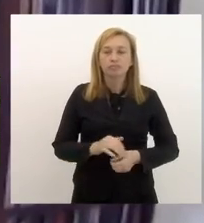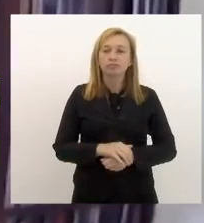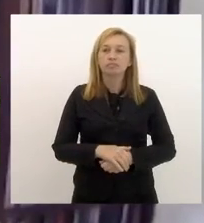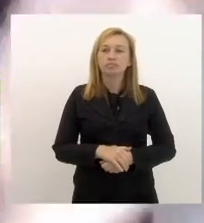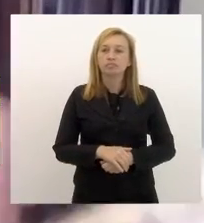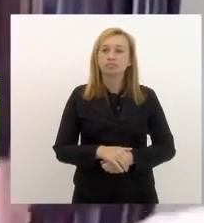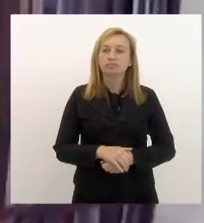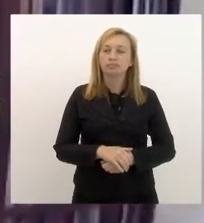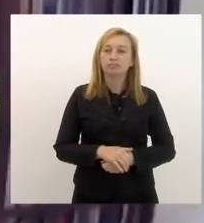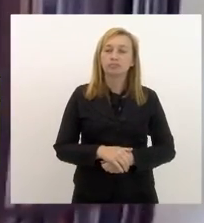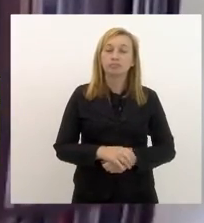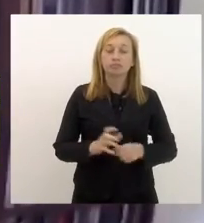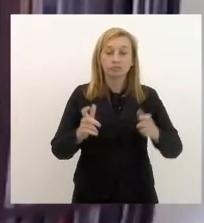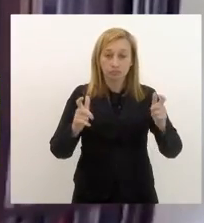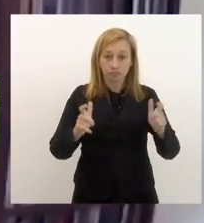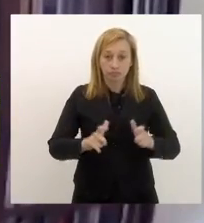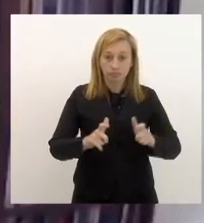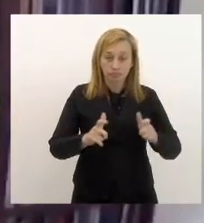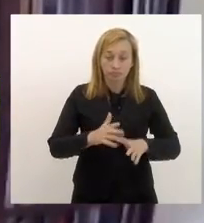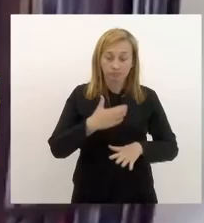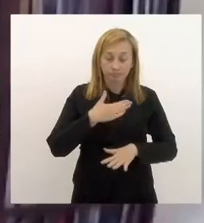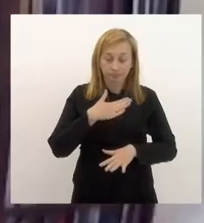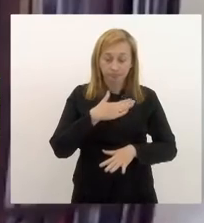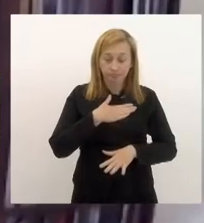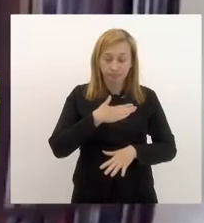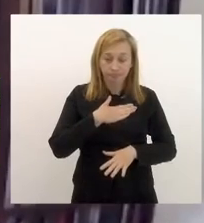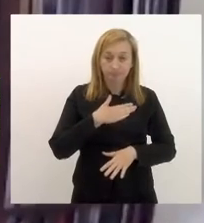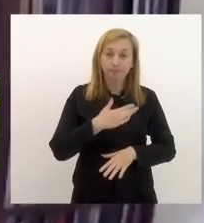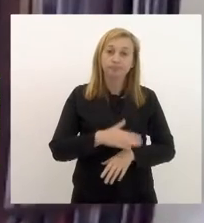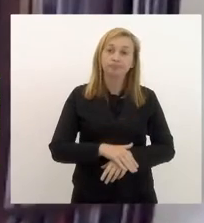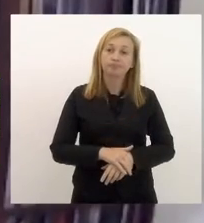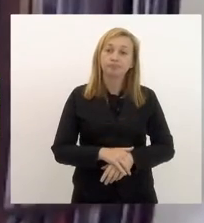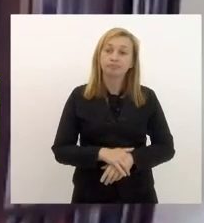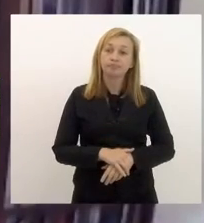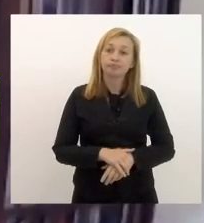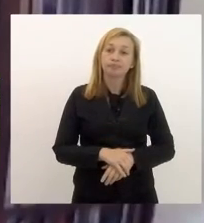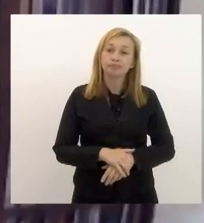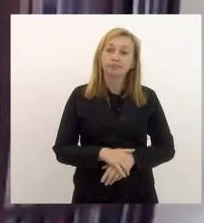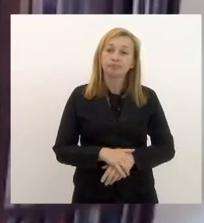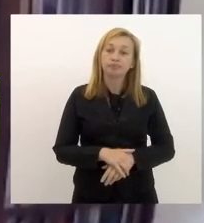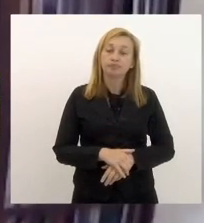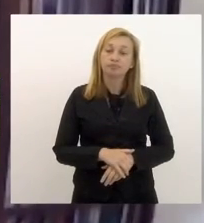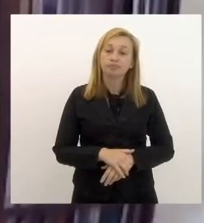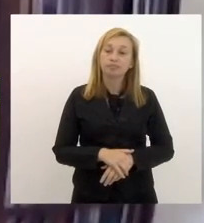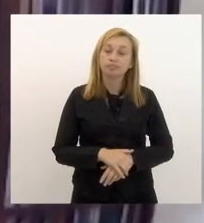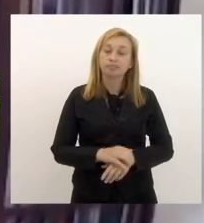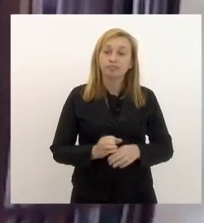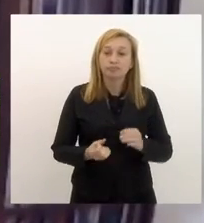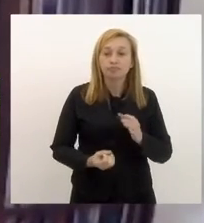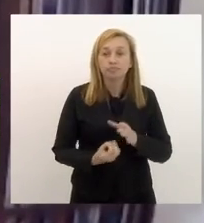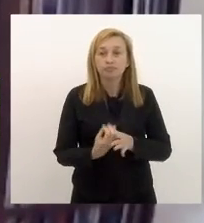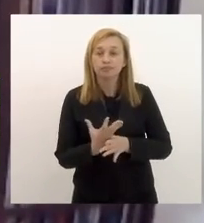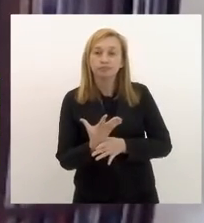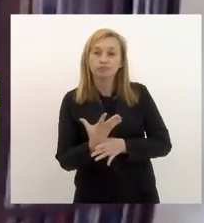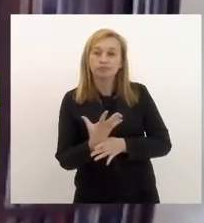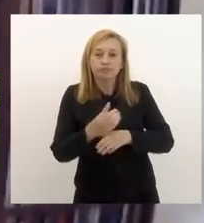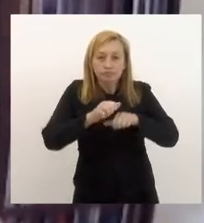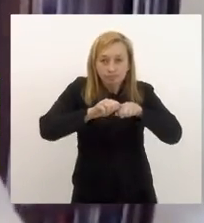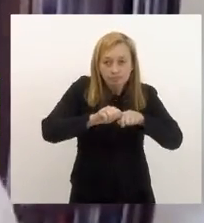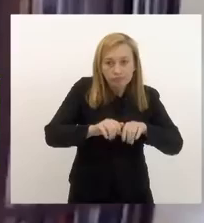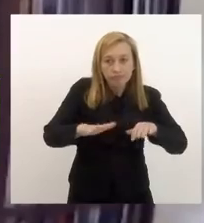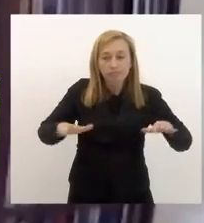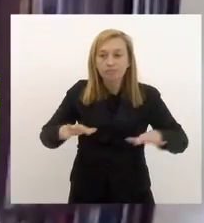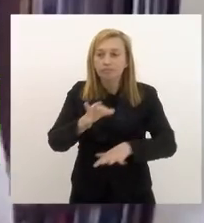pública para mim o espaço antes que está sendo construído para um